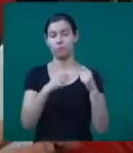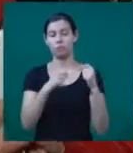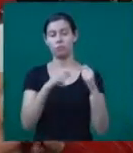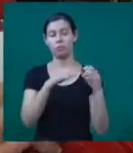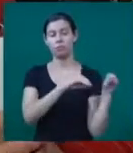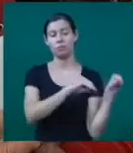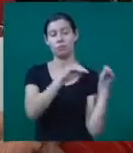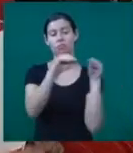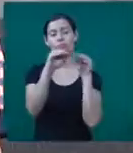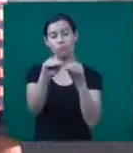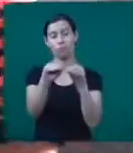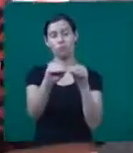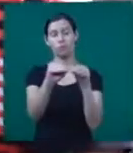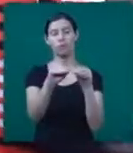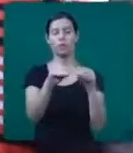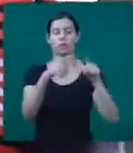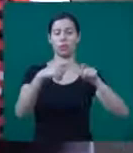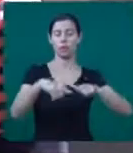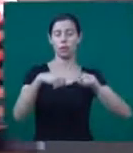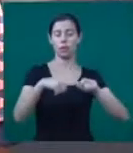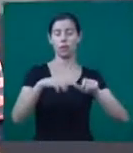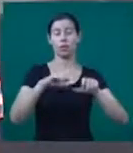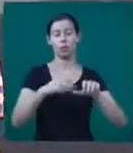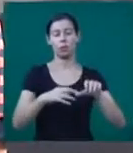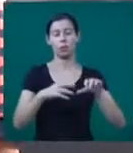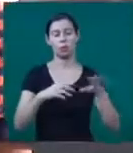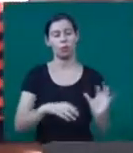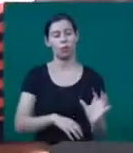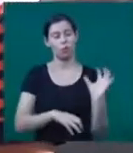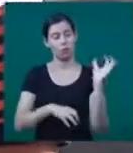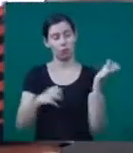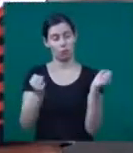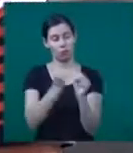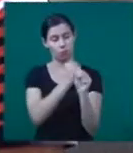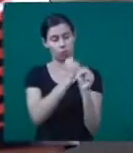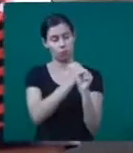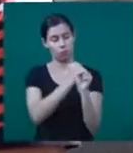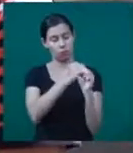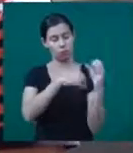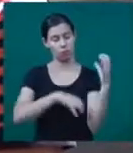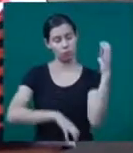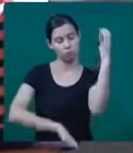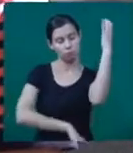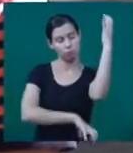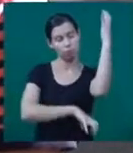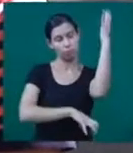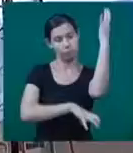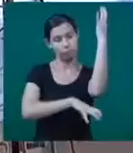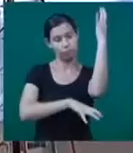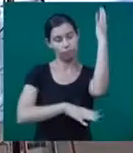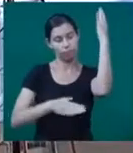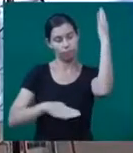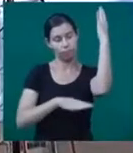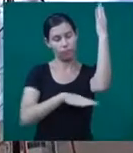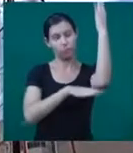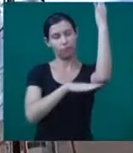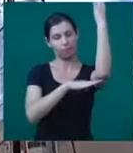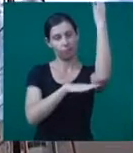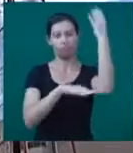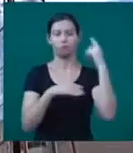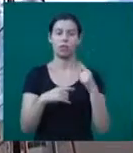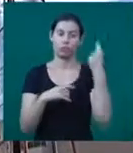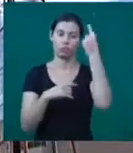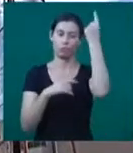altitude seria uma solução. Ednilson construiu um prédio para morar com a família no bairro Santa Mônica. O sonho de viver na